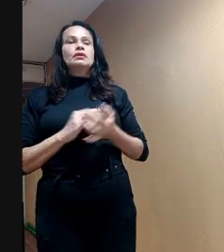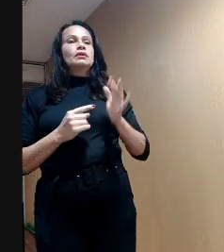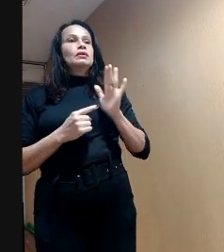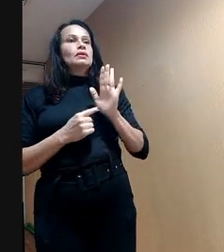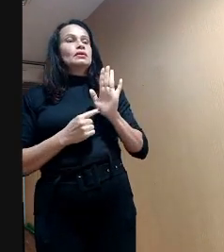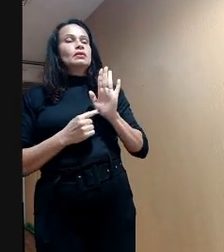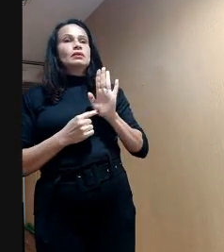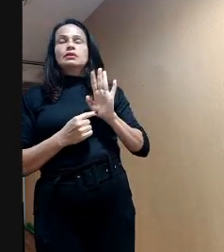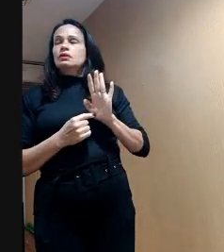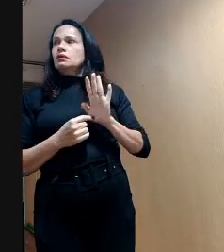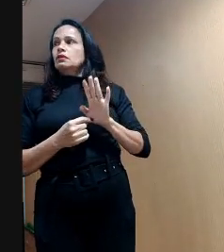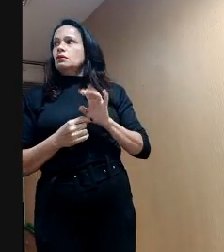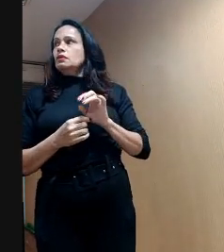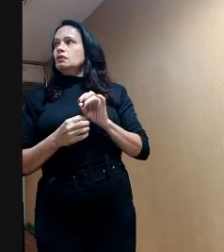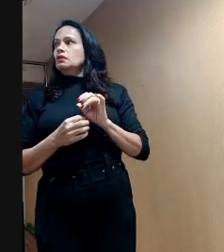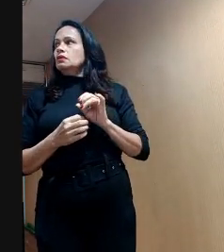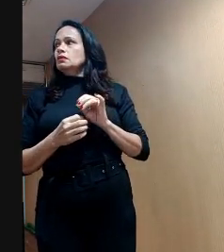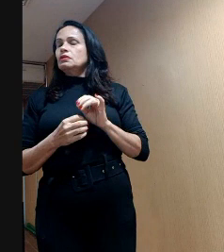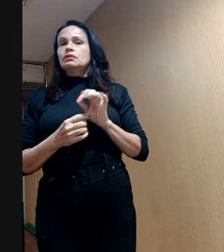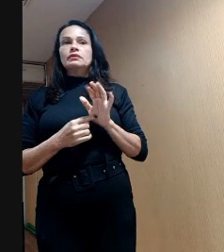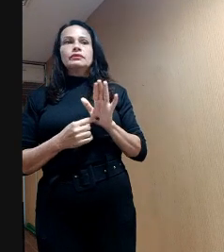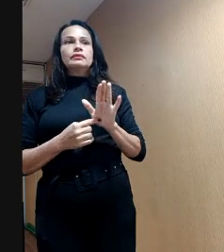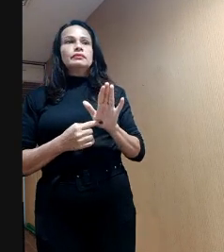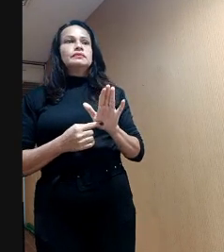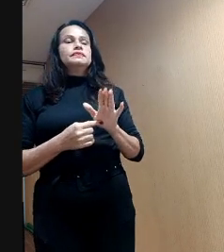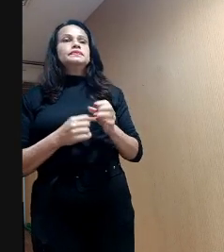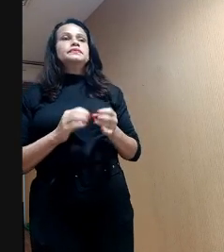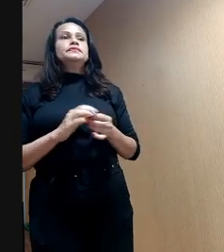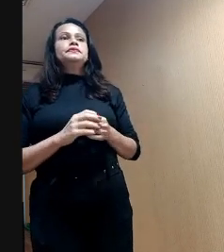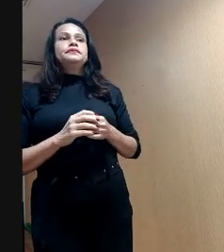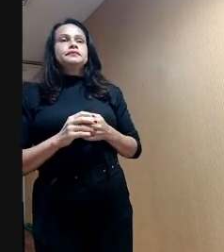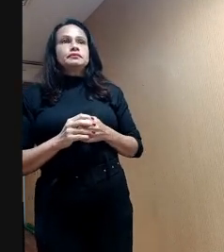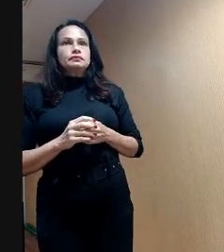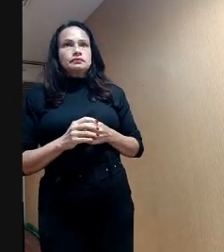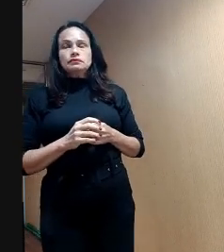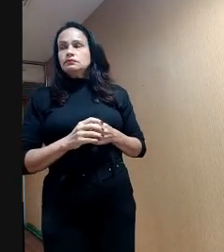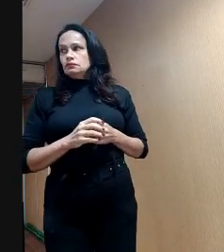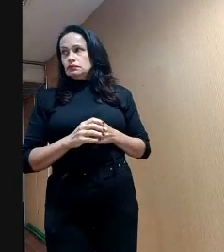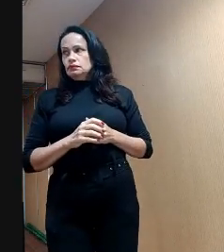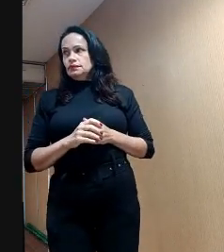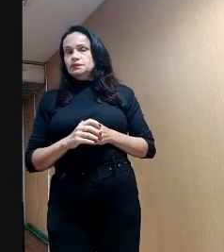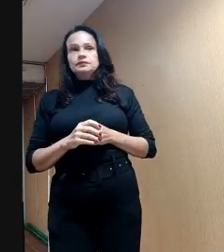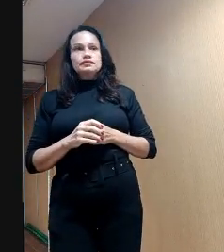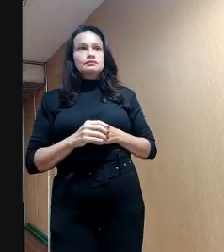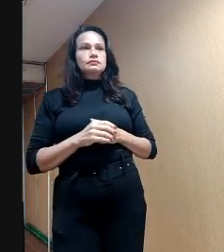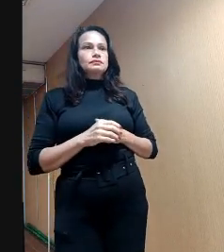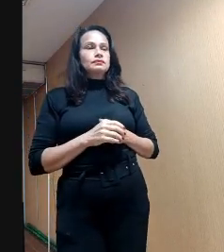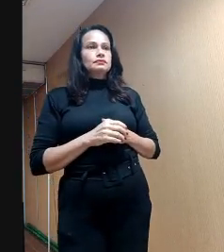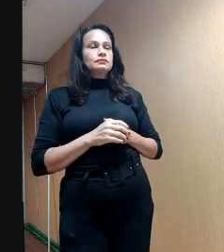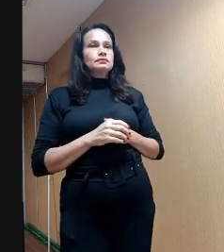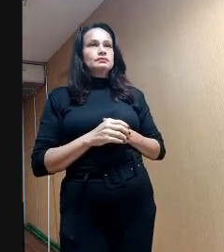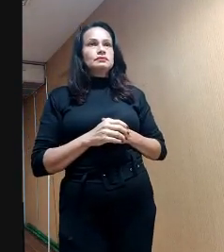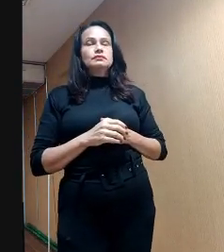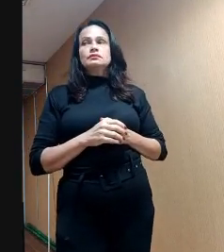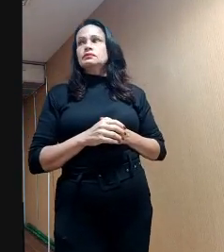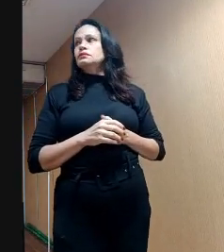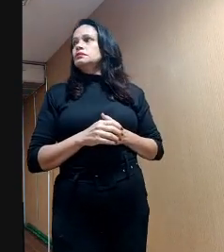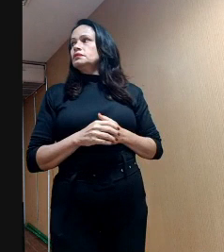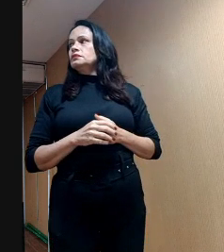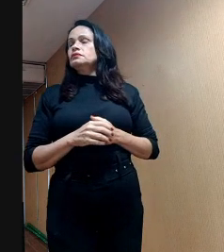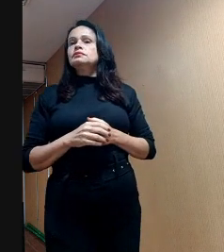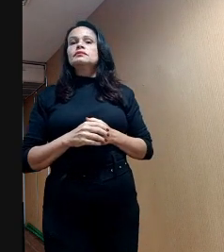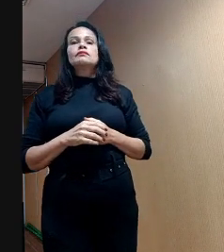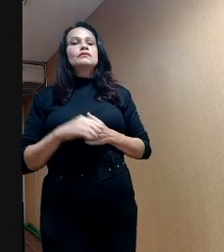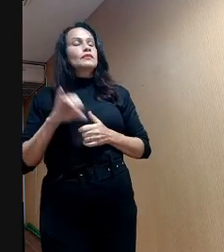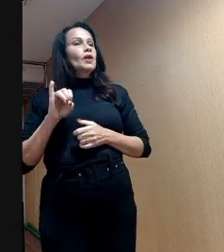a amplitude da oferta de oportunidades do Instituto Federal de Pernambuco. Agradecer aí por essa oportunidade de poder estar